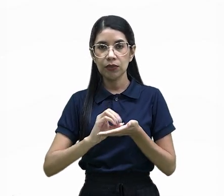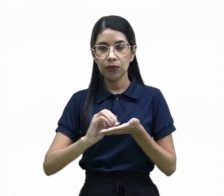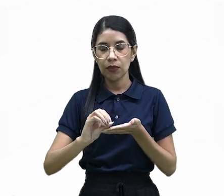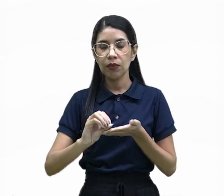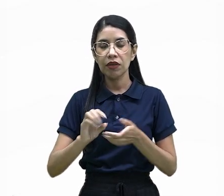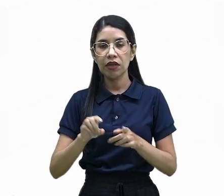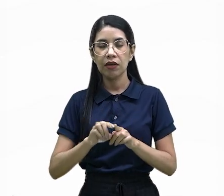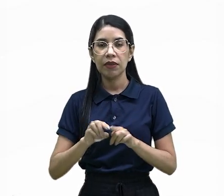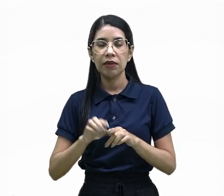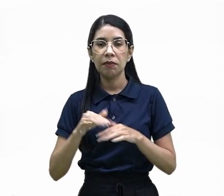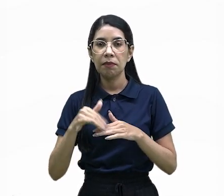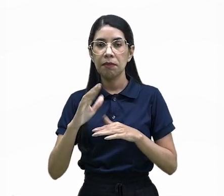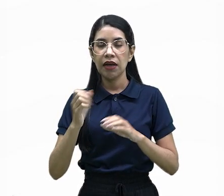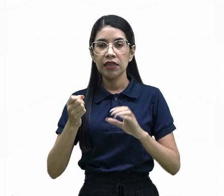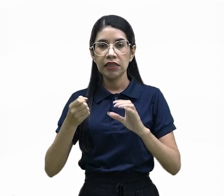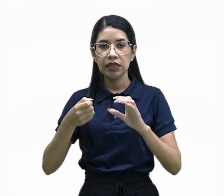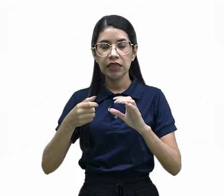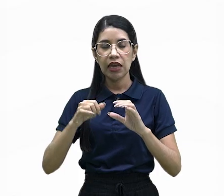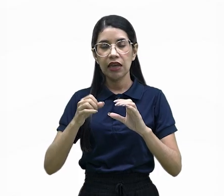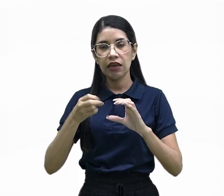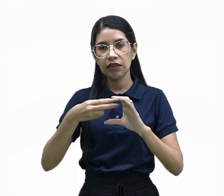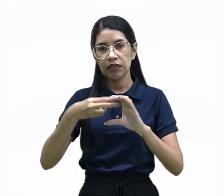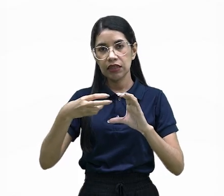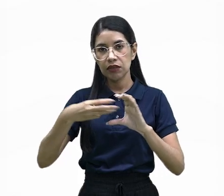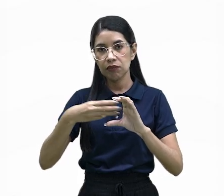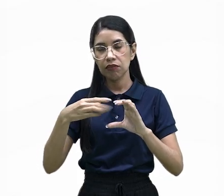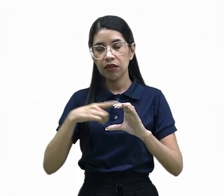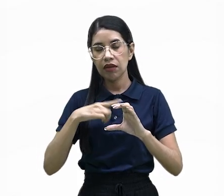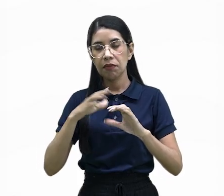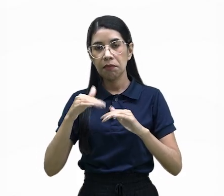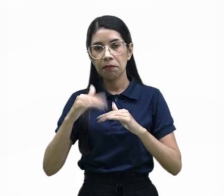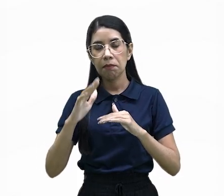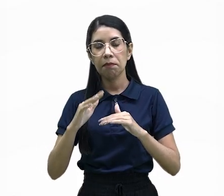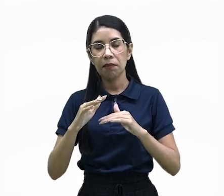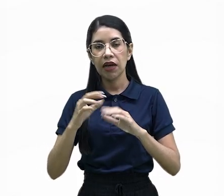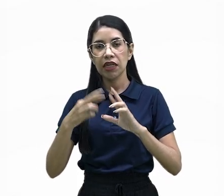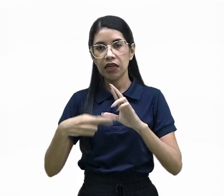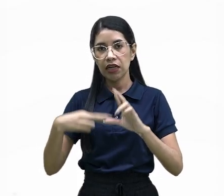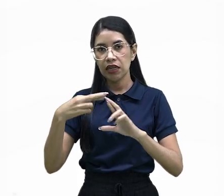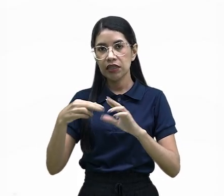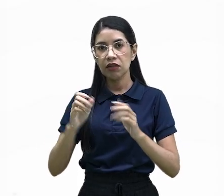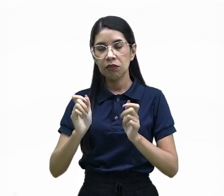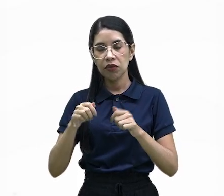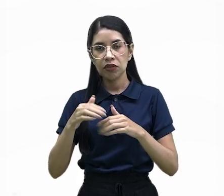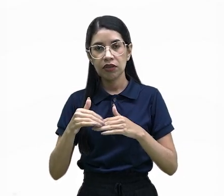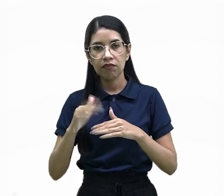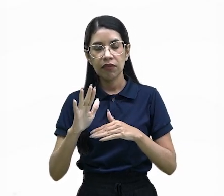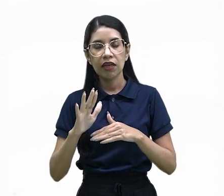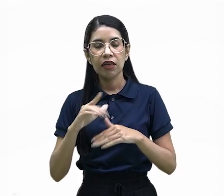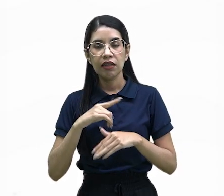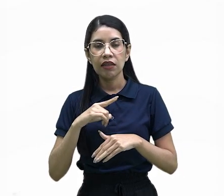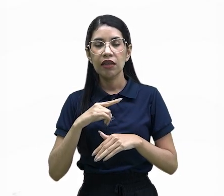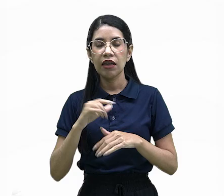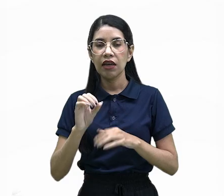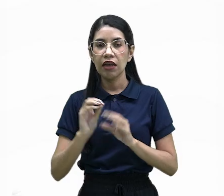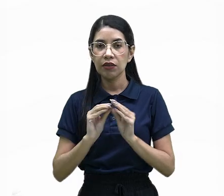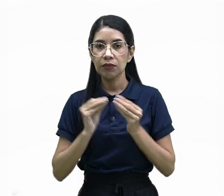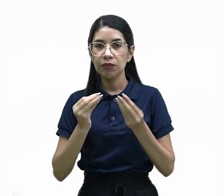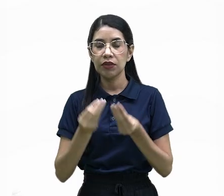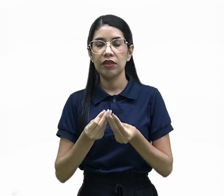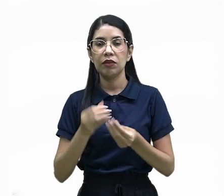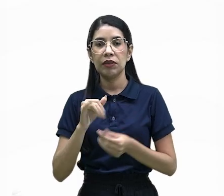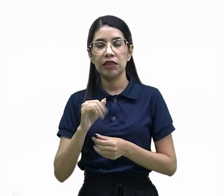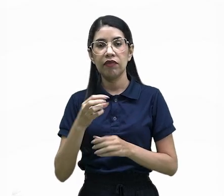mais insaturações uma cadeia possui, mais reativo tende a ser aquele composto. Então, se tem uma ligação